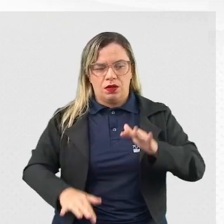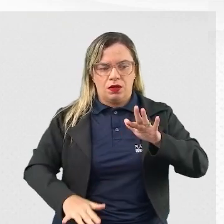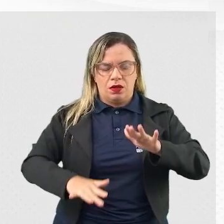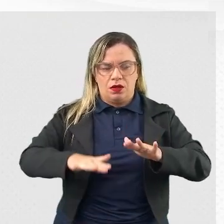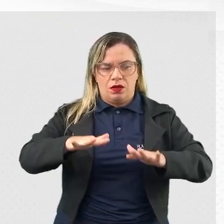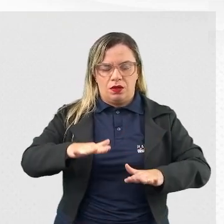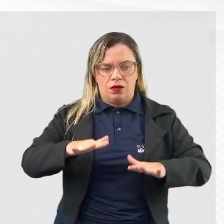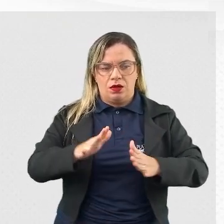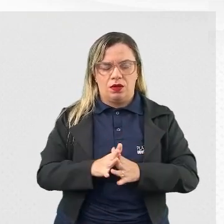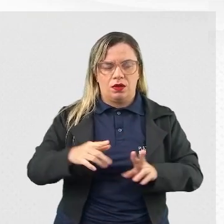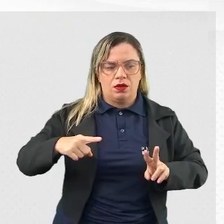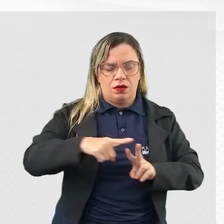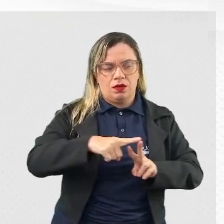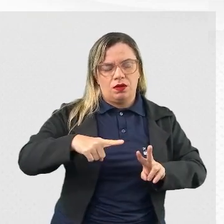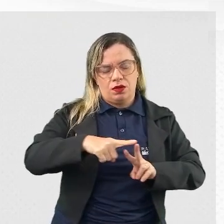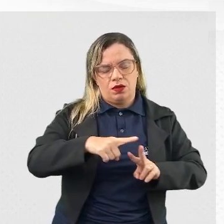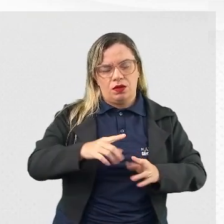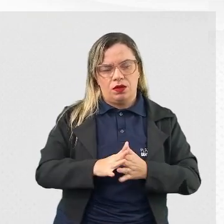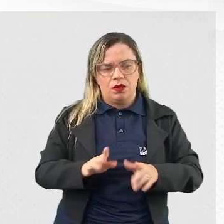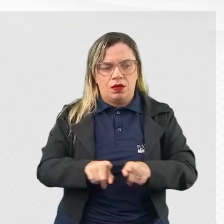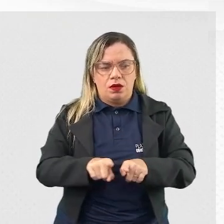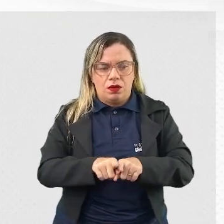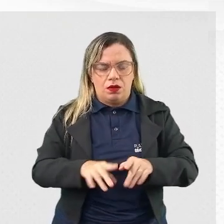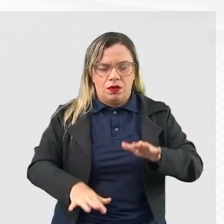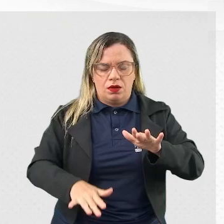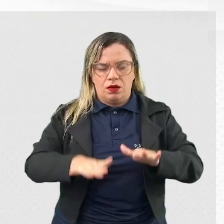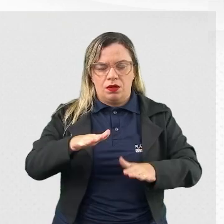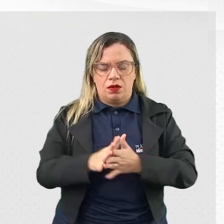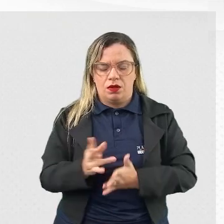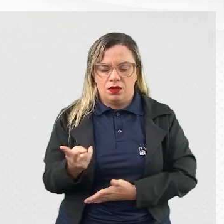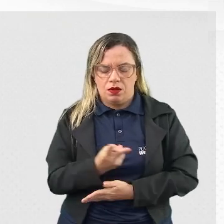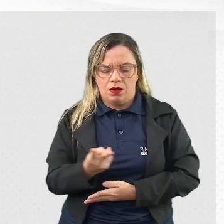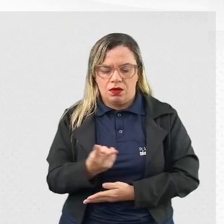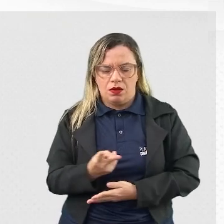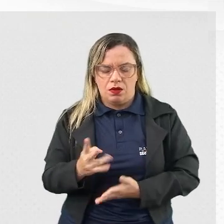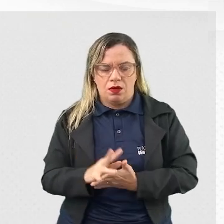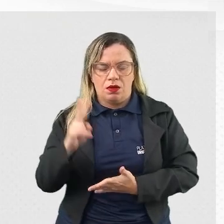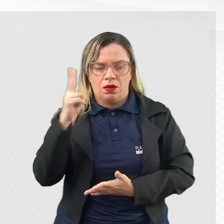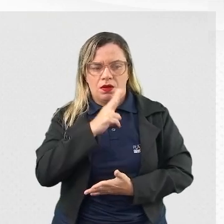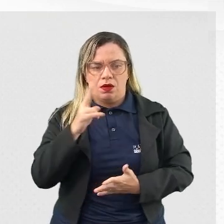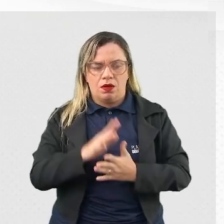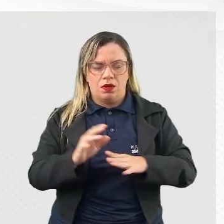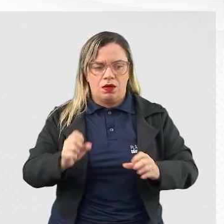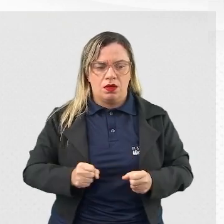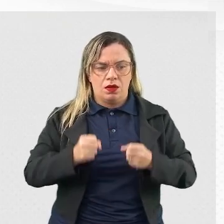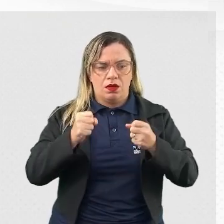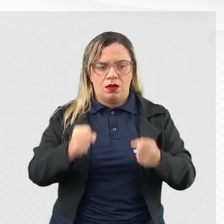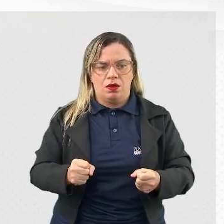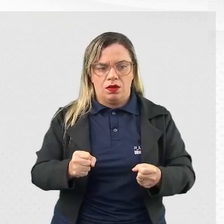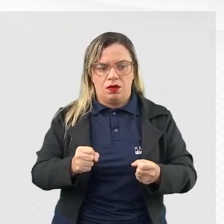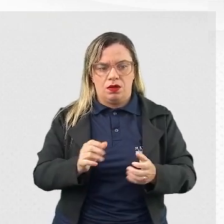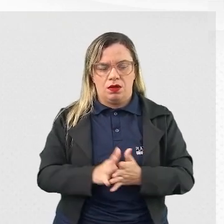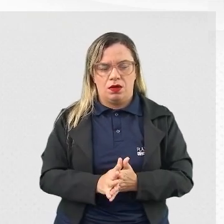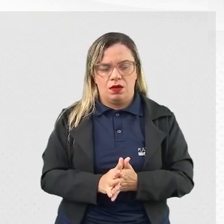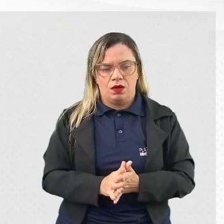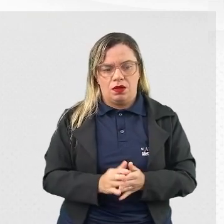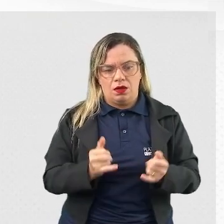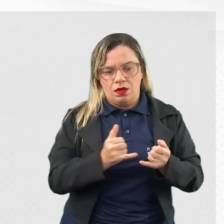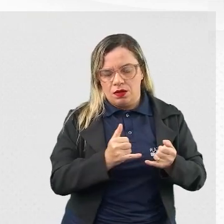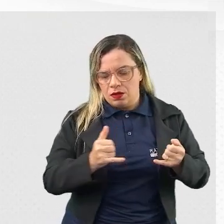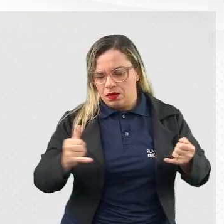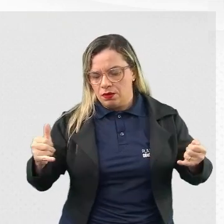a velocidade vetorial média. Gente, essas duas velocidades, elas podem ser chamadas de velocidades